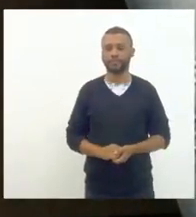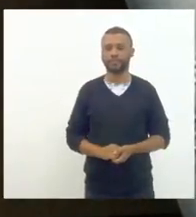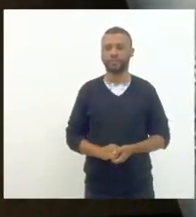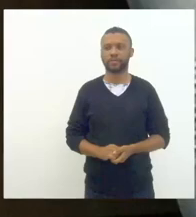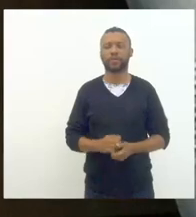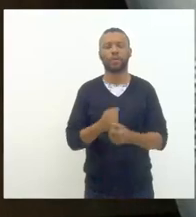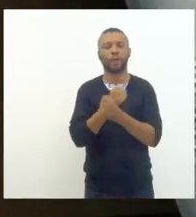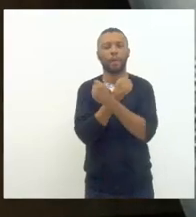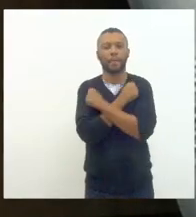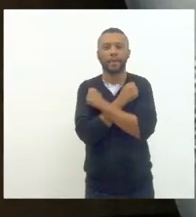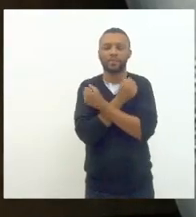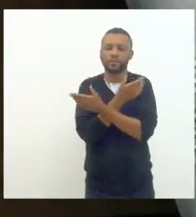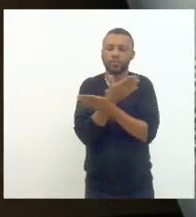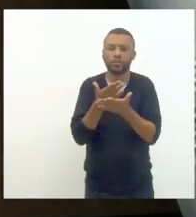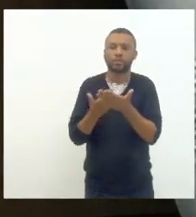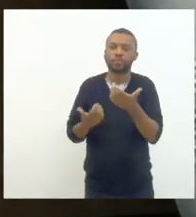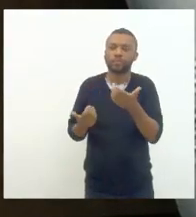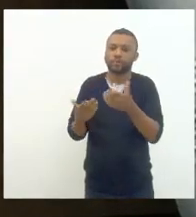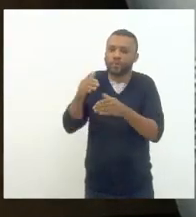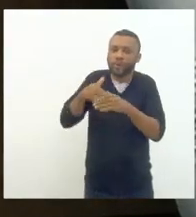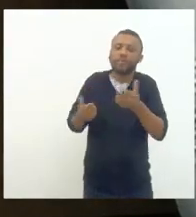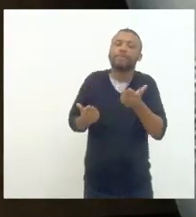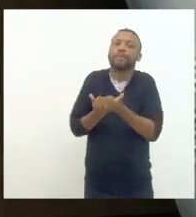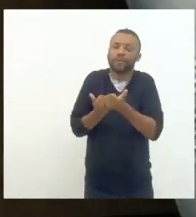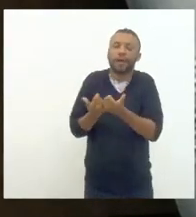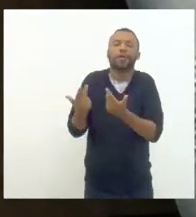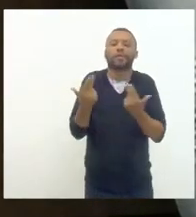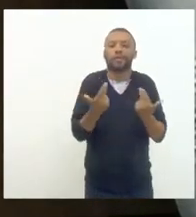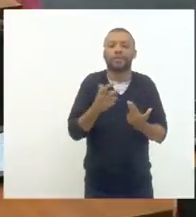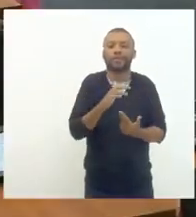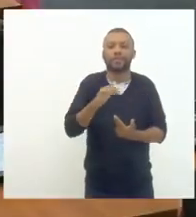Um abraço a todos, meu voto é favorável, presidente, acompanha a CCJ.